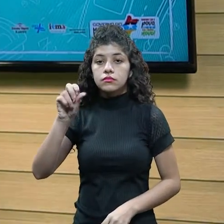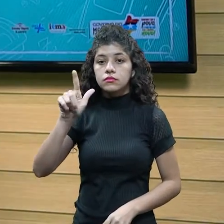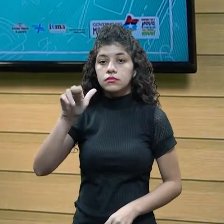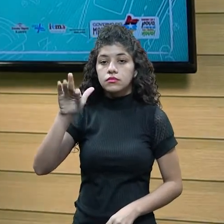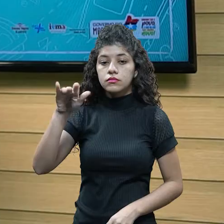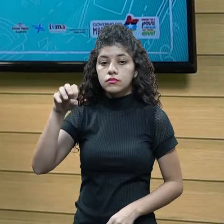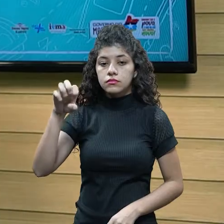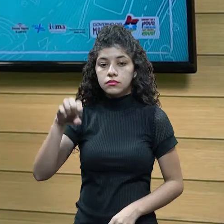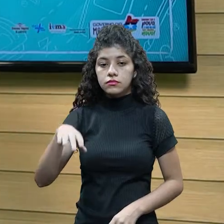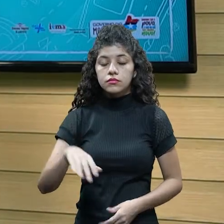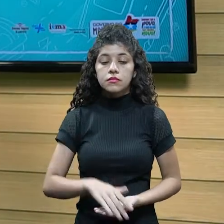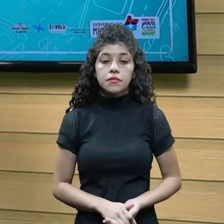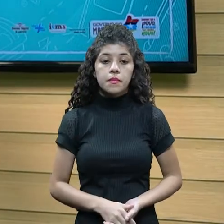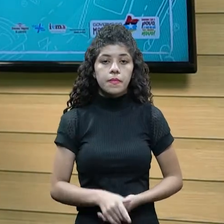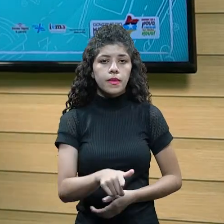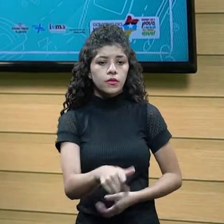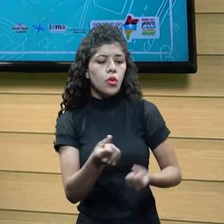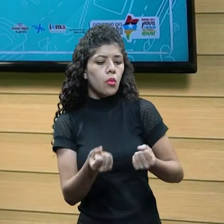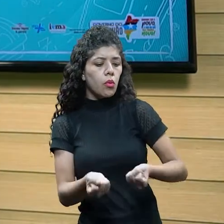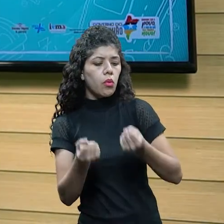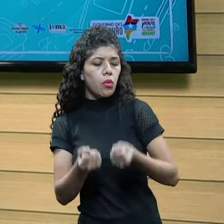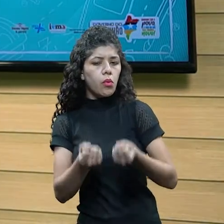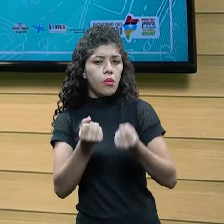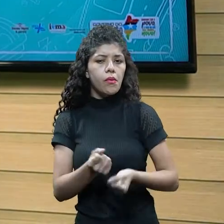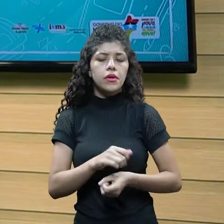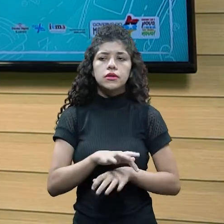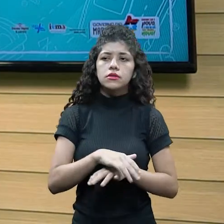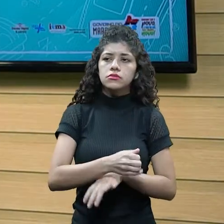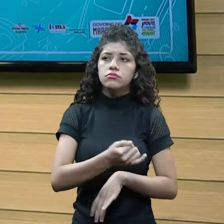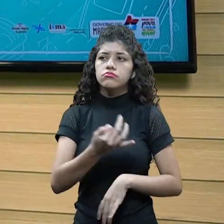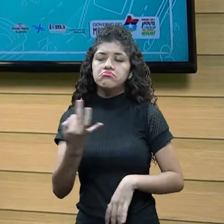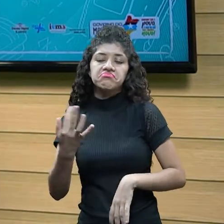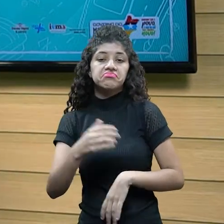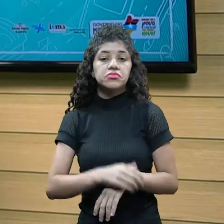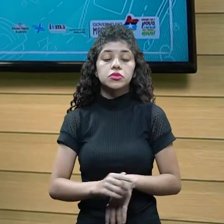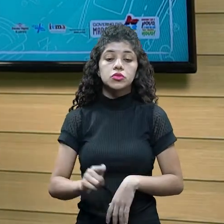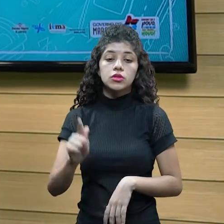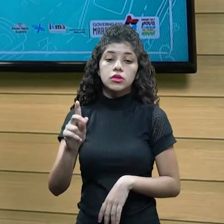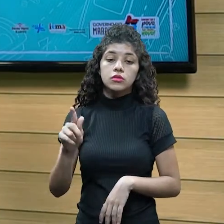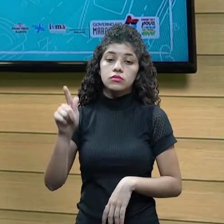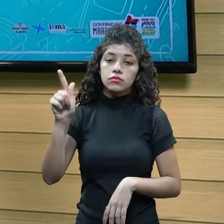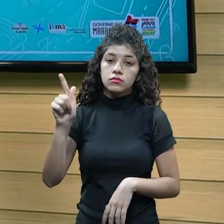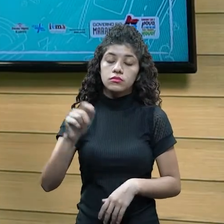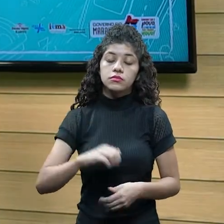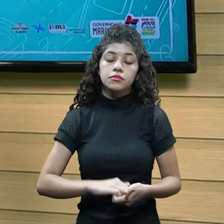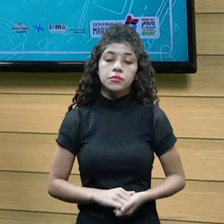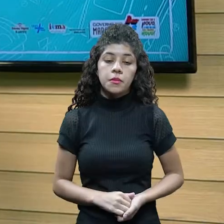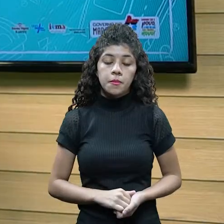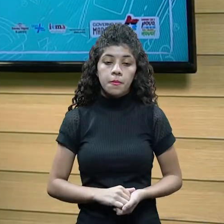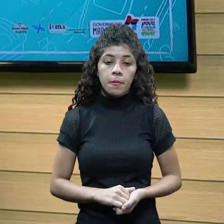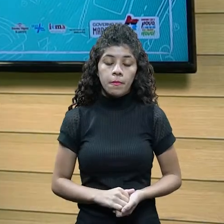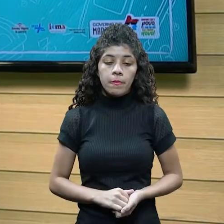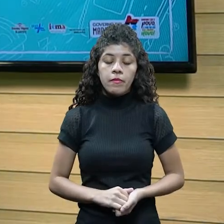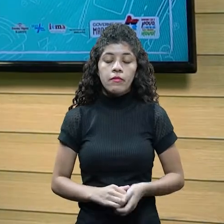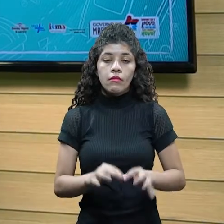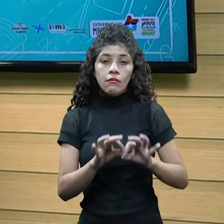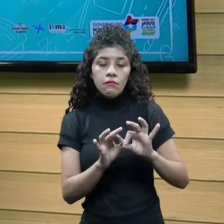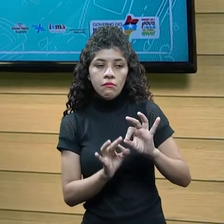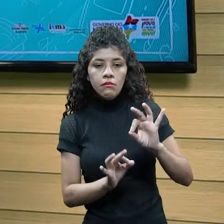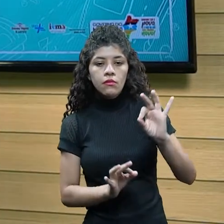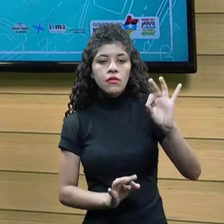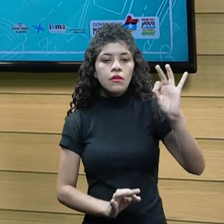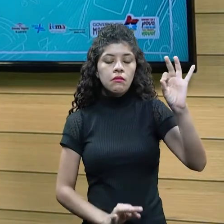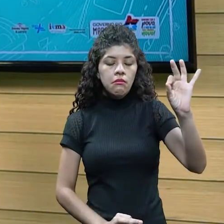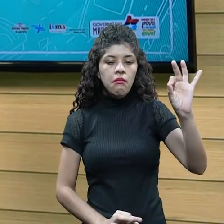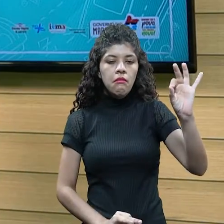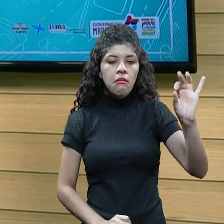Luiz Guterres, eu peso quanto? Aí eu vou falar, peso não sei quantos quilogramas, mas alguém pode falar em gramas, né? Questão de comprimento.